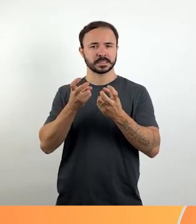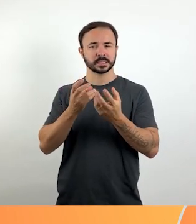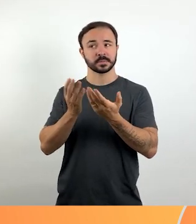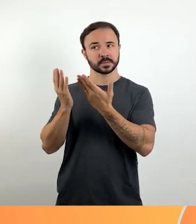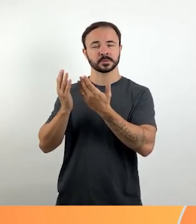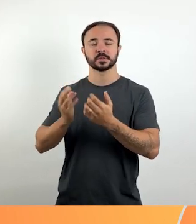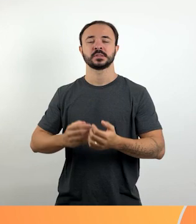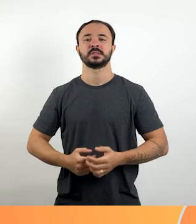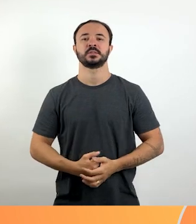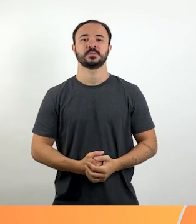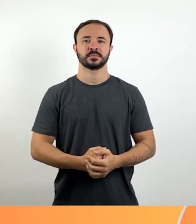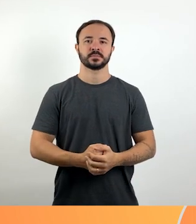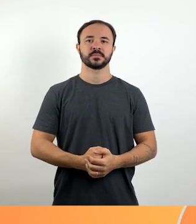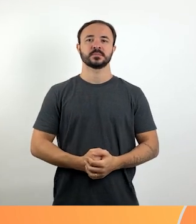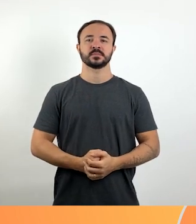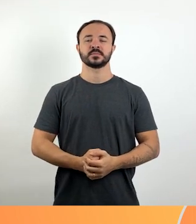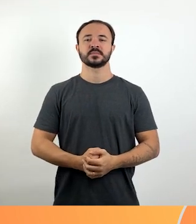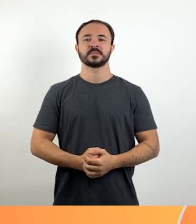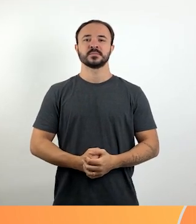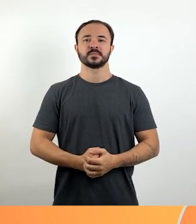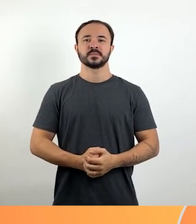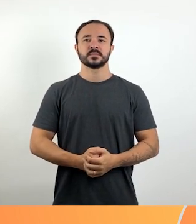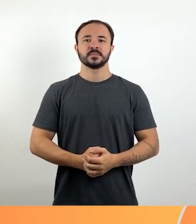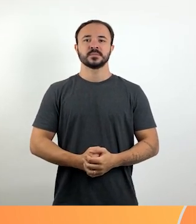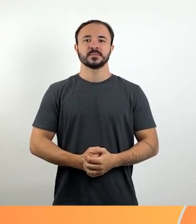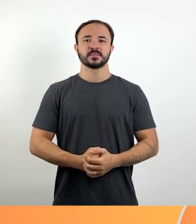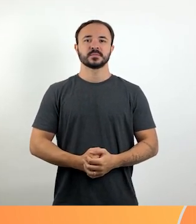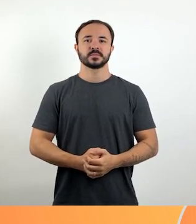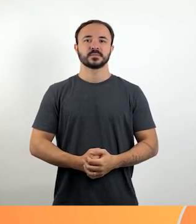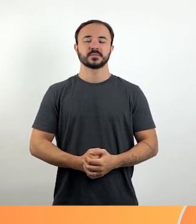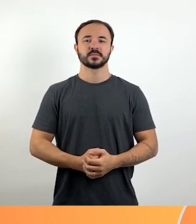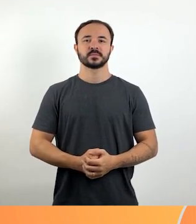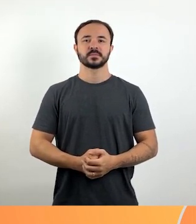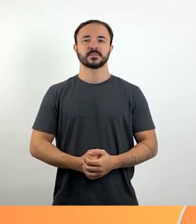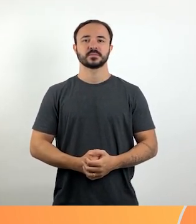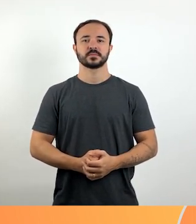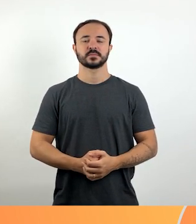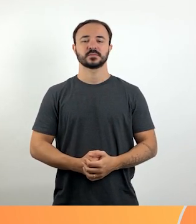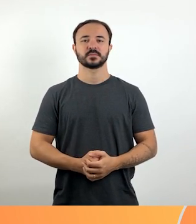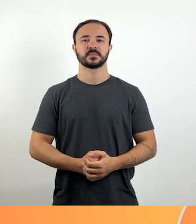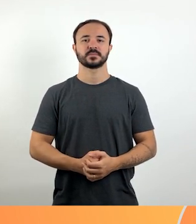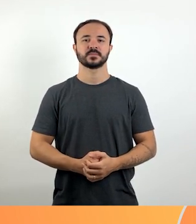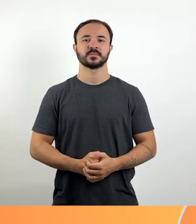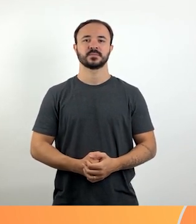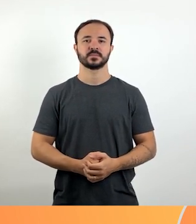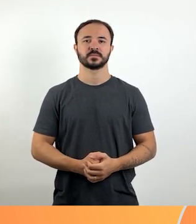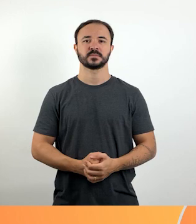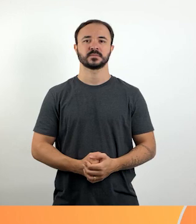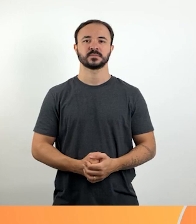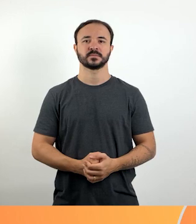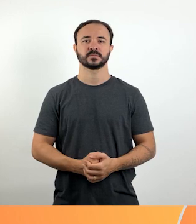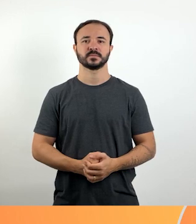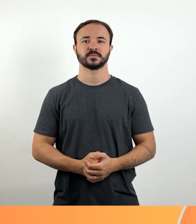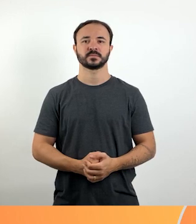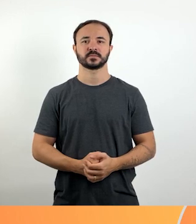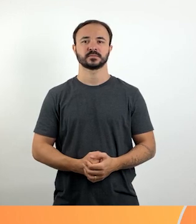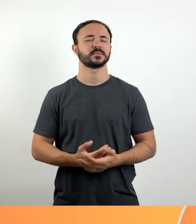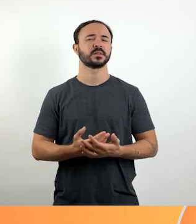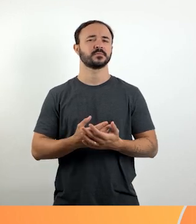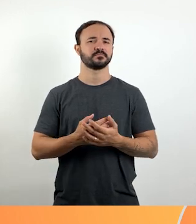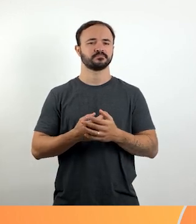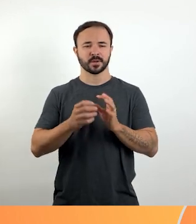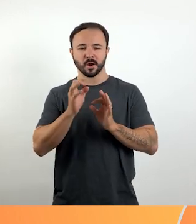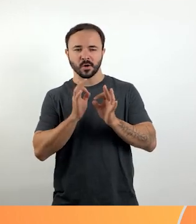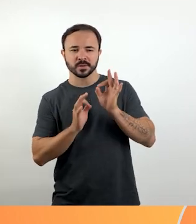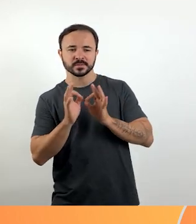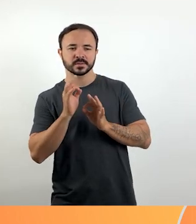que 10 mais C sobre AB. O que é que vai ocorrer aqui? A